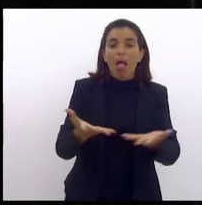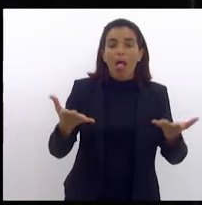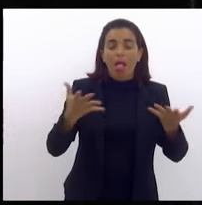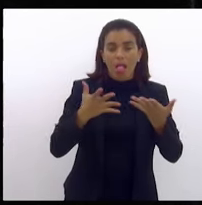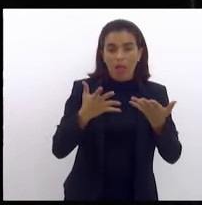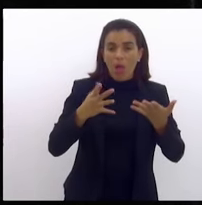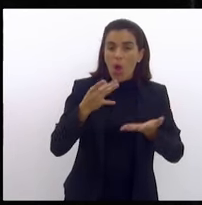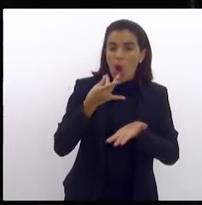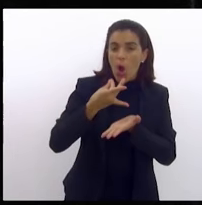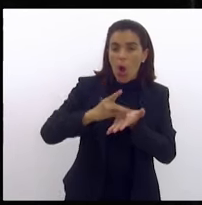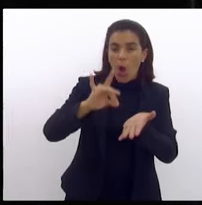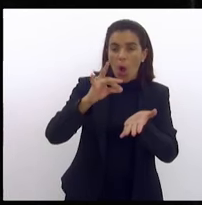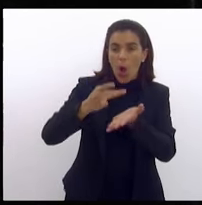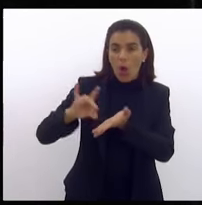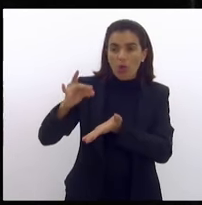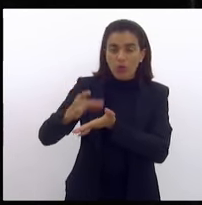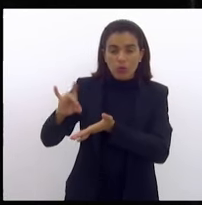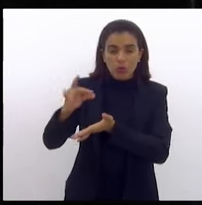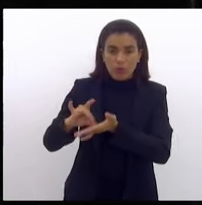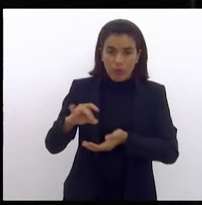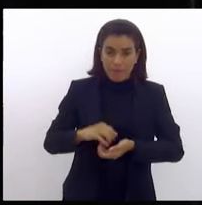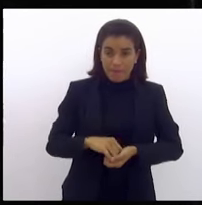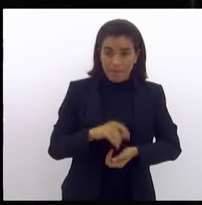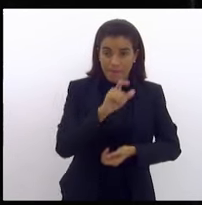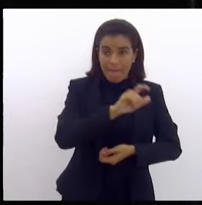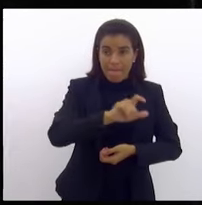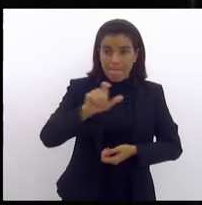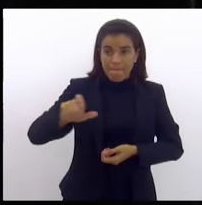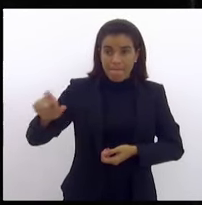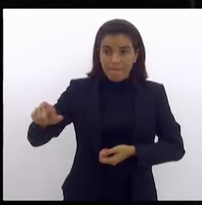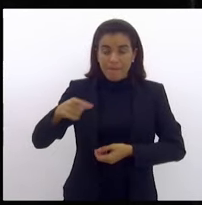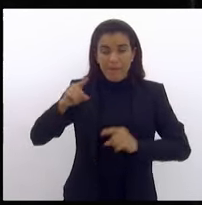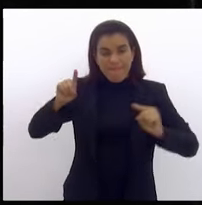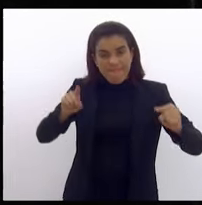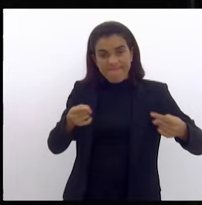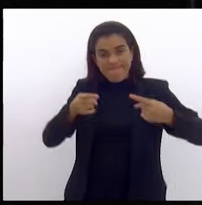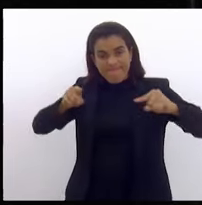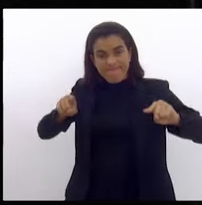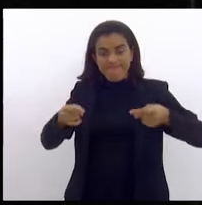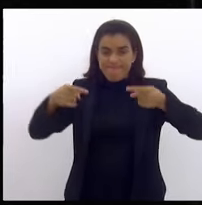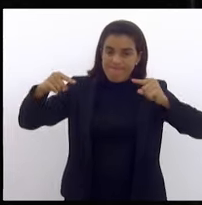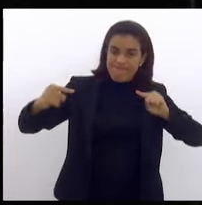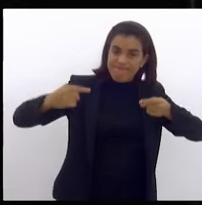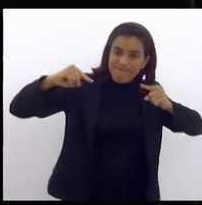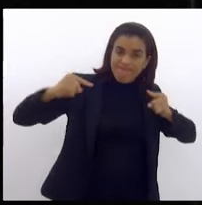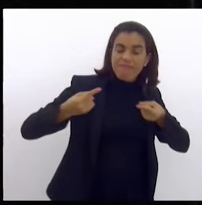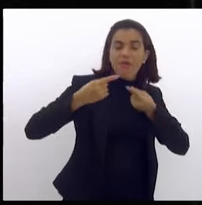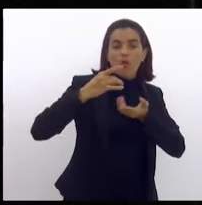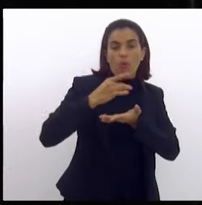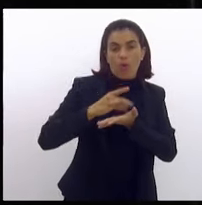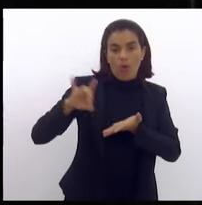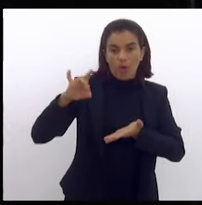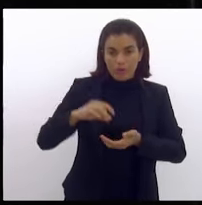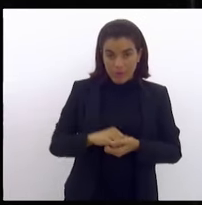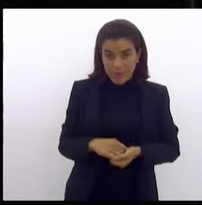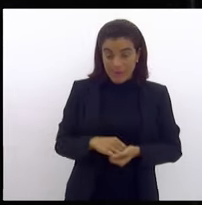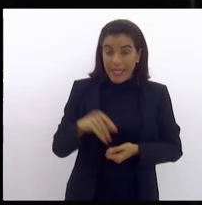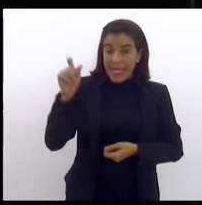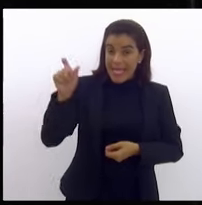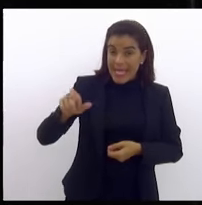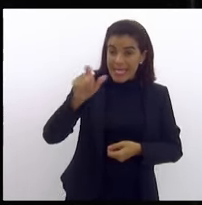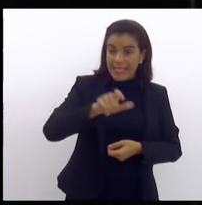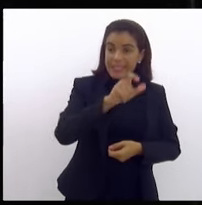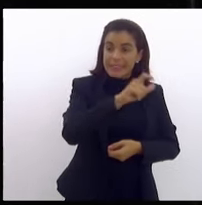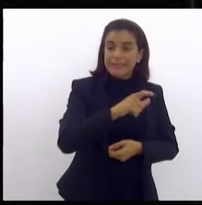que fazem política, naqueles que fazem a disputa política apenas com ódio. Esses que